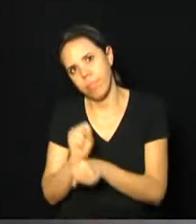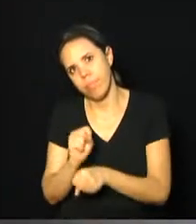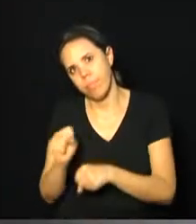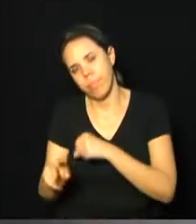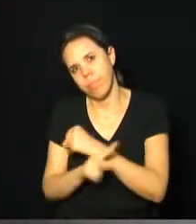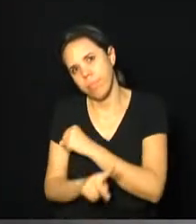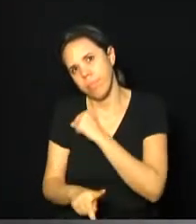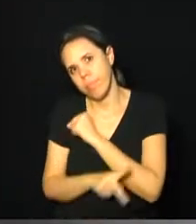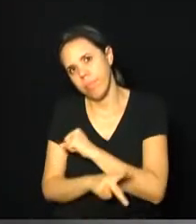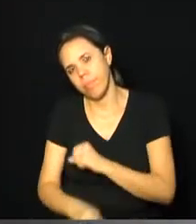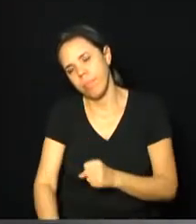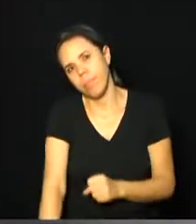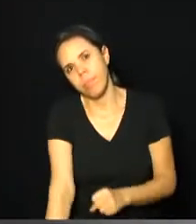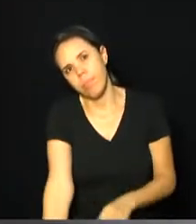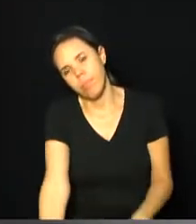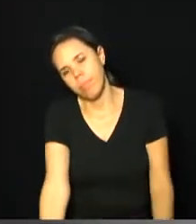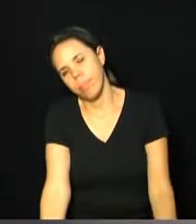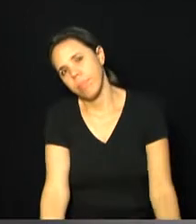pontilhão.